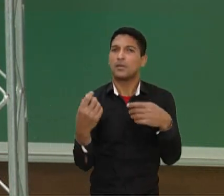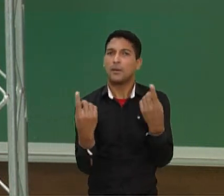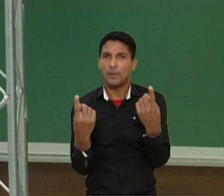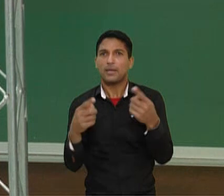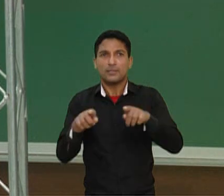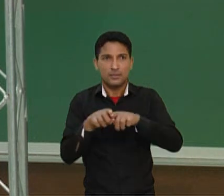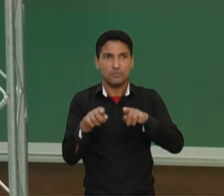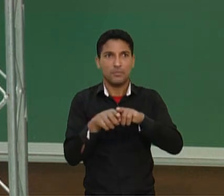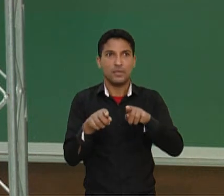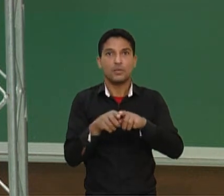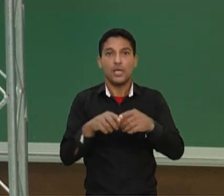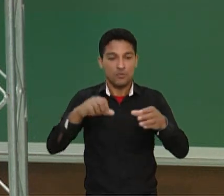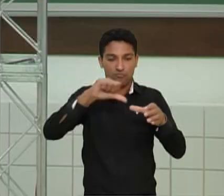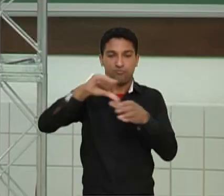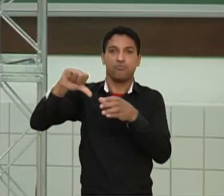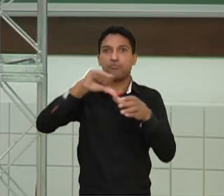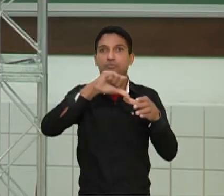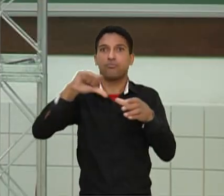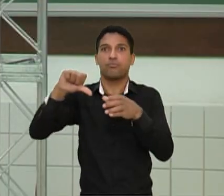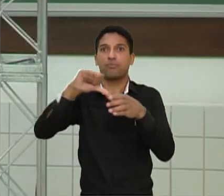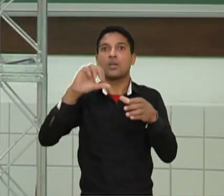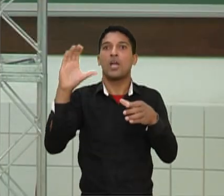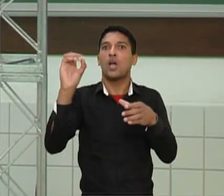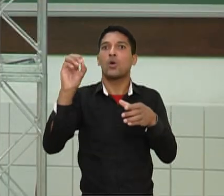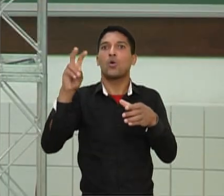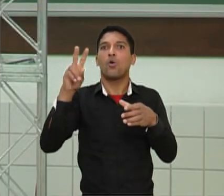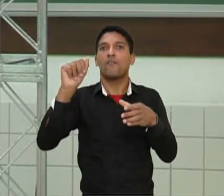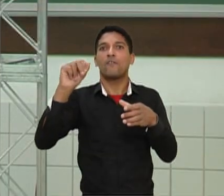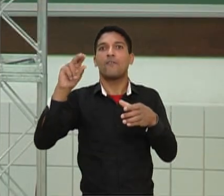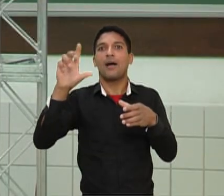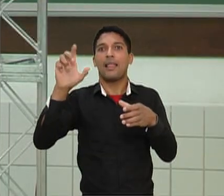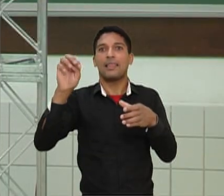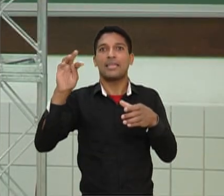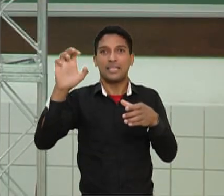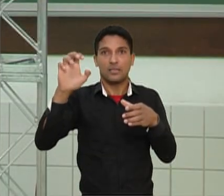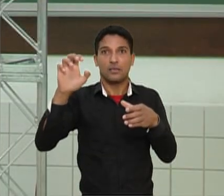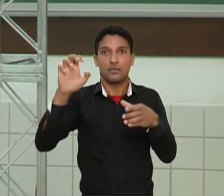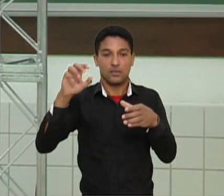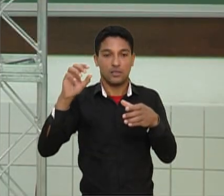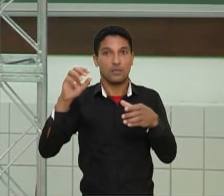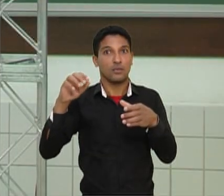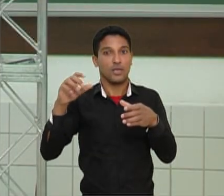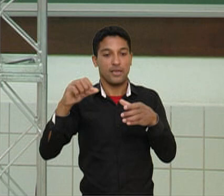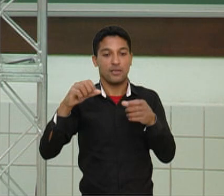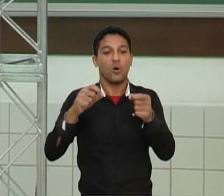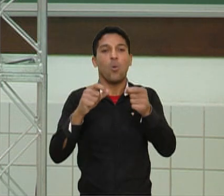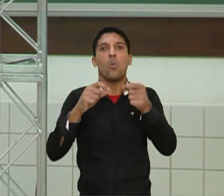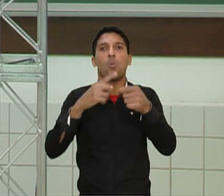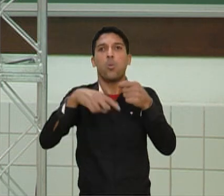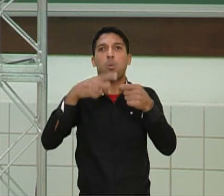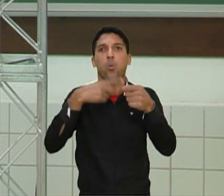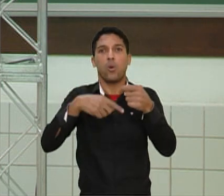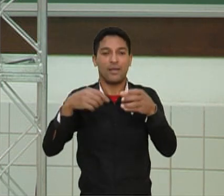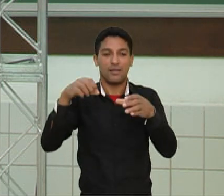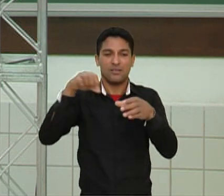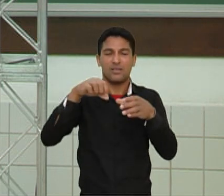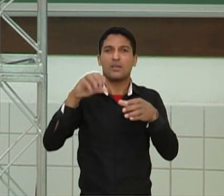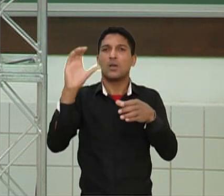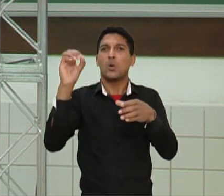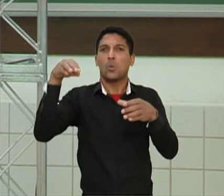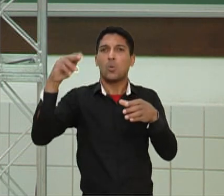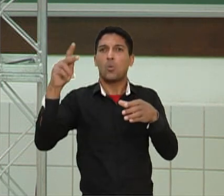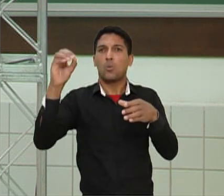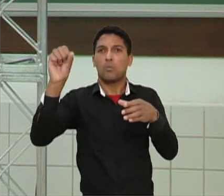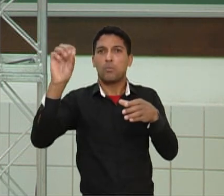quando misturados com a água, também conduzem corrente elétrica. Mas, professor, compostos covalentes